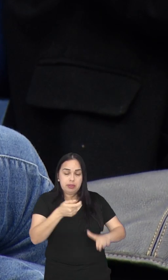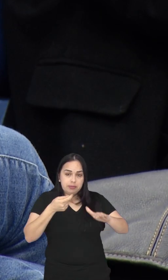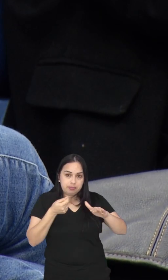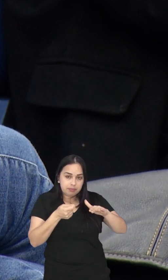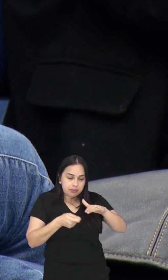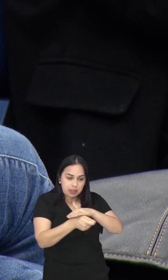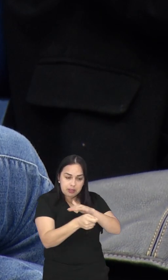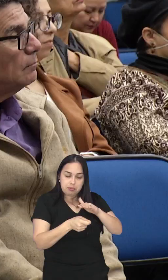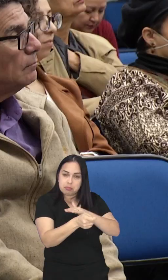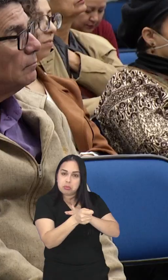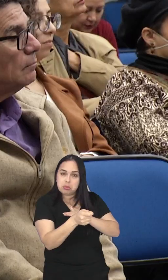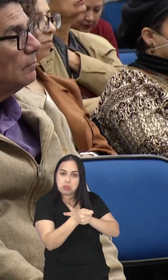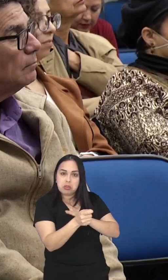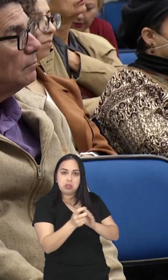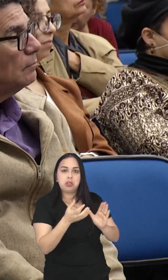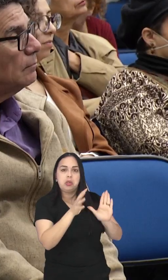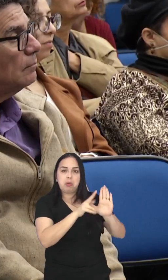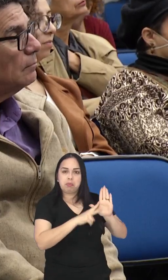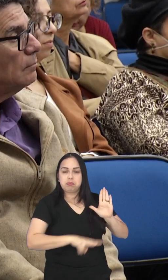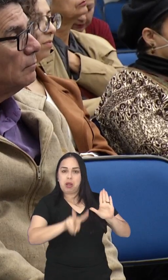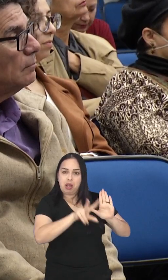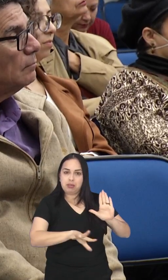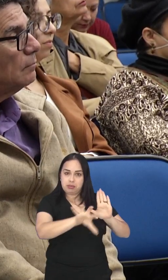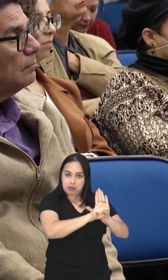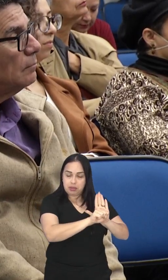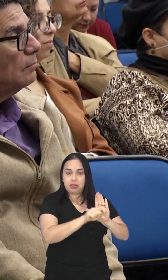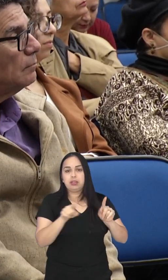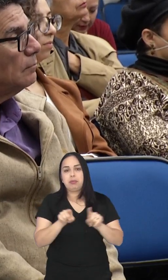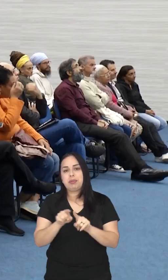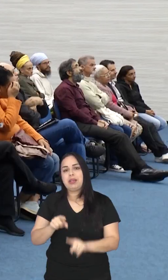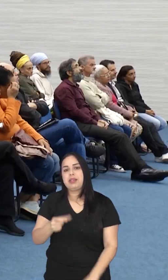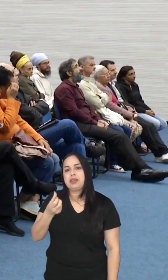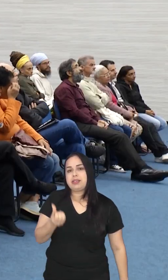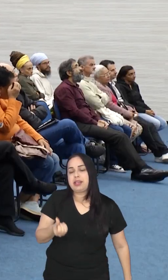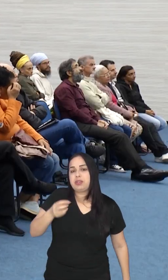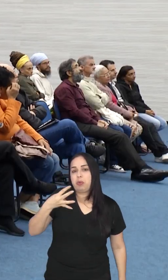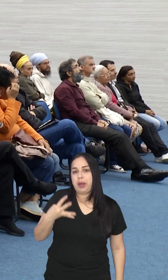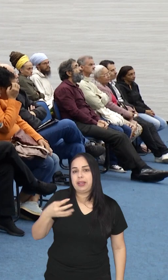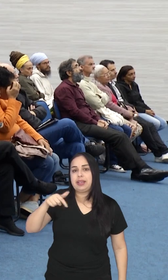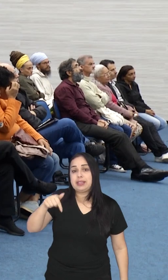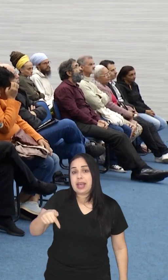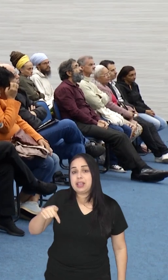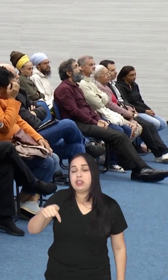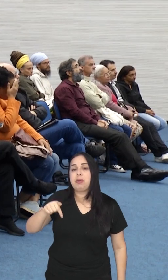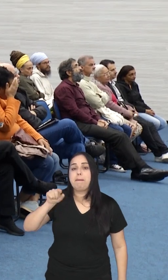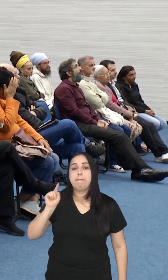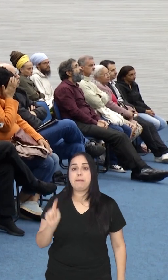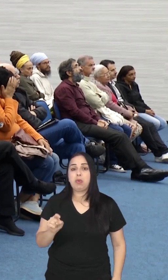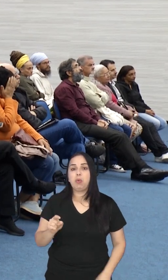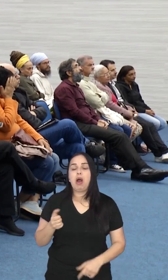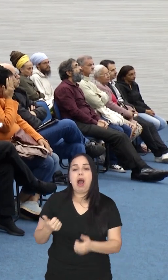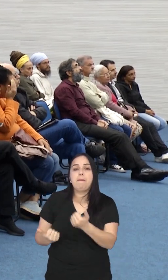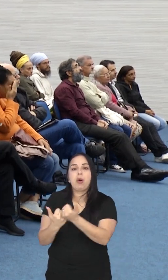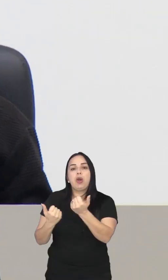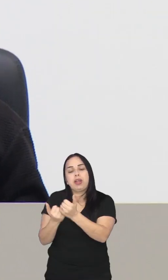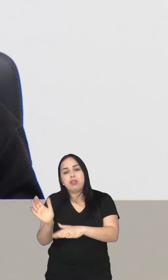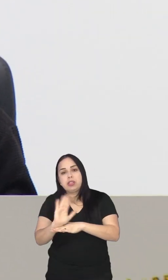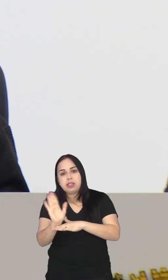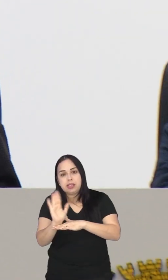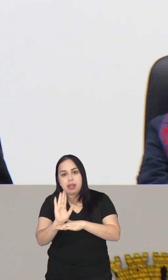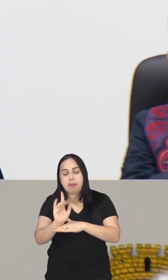serão destinados as Produções audiovisuais 647 mil ao Apoio às salas de